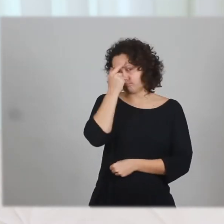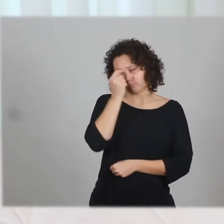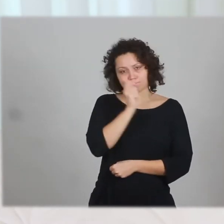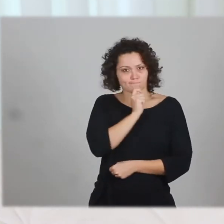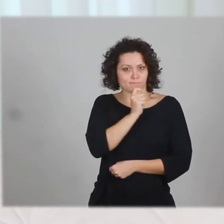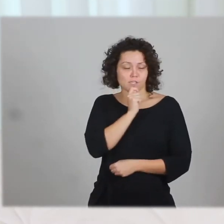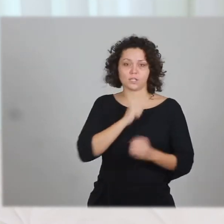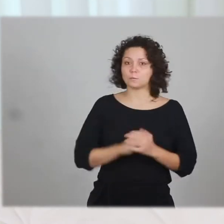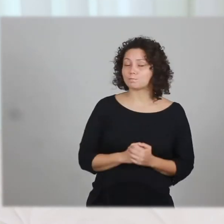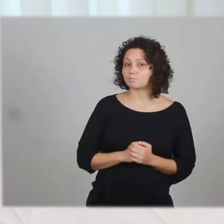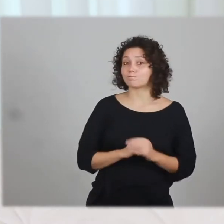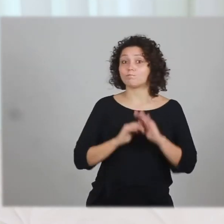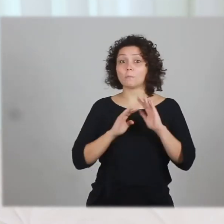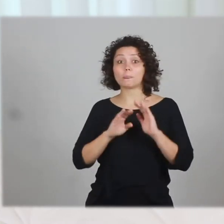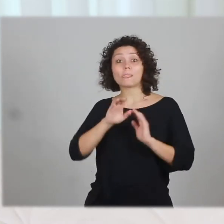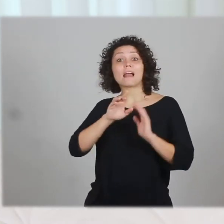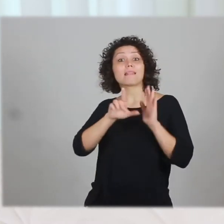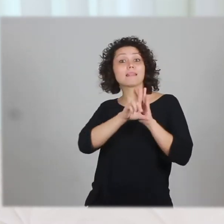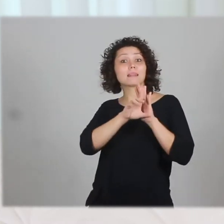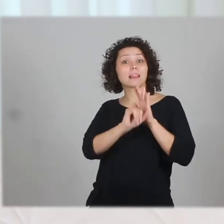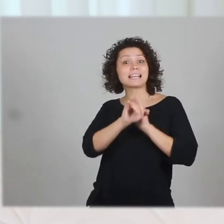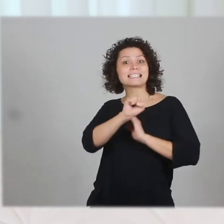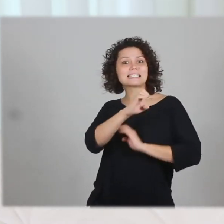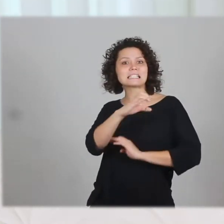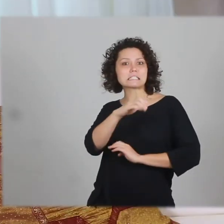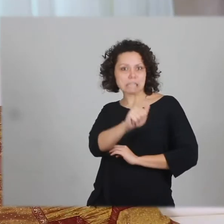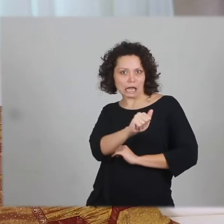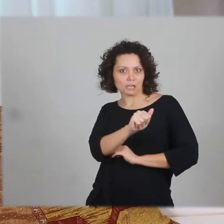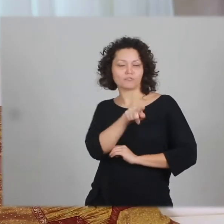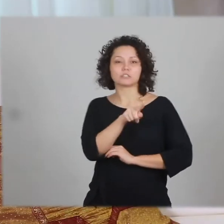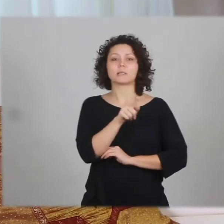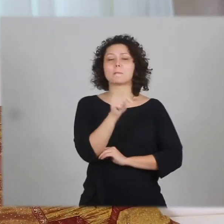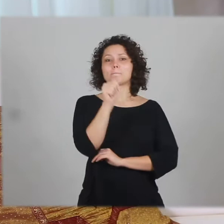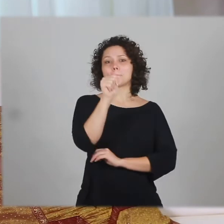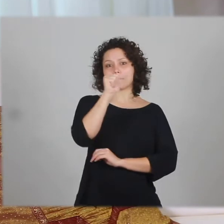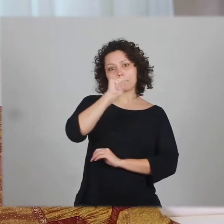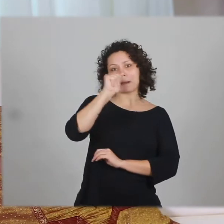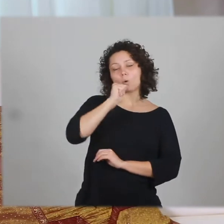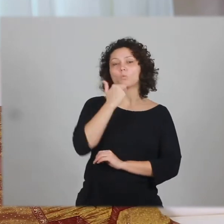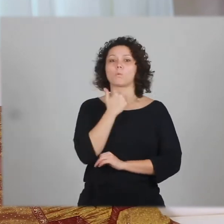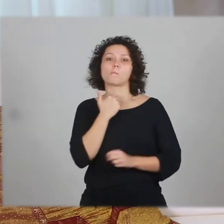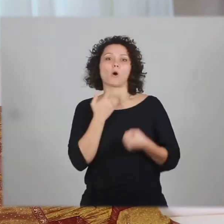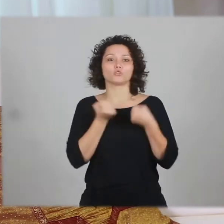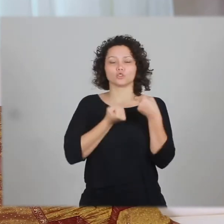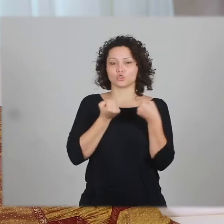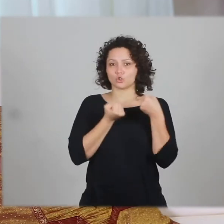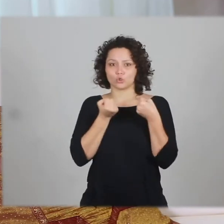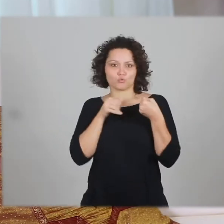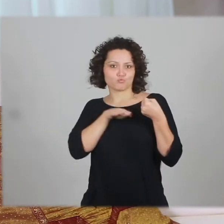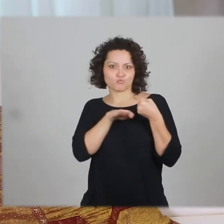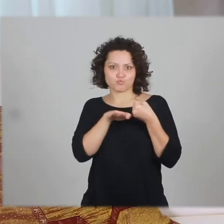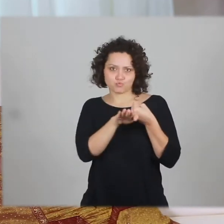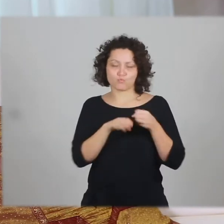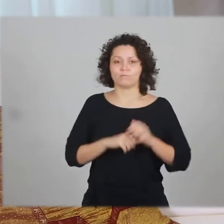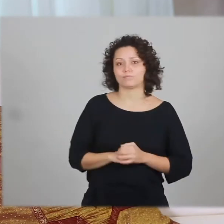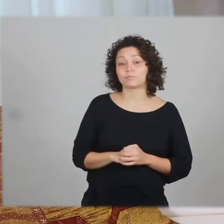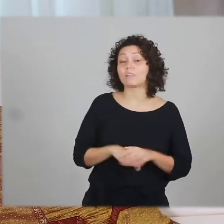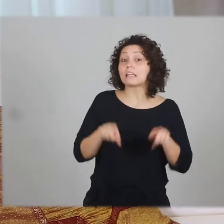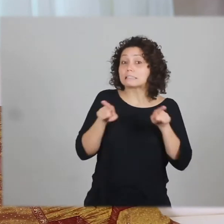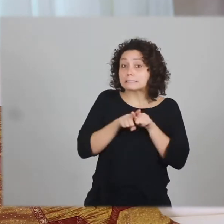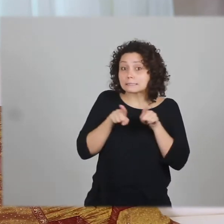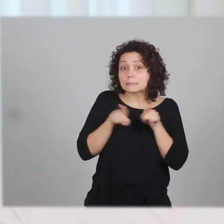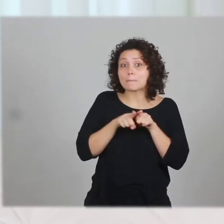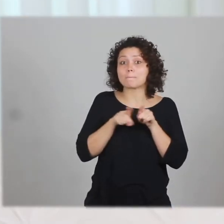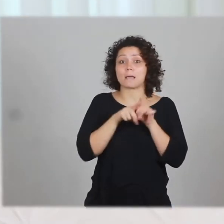a lei que proíbe a condução de veículos após o consumo de álcool, e também o Programa Bolsa Família, que é um programa de transferência direta